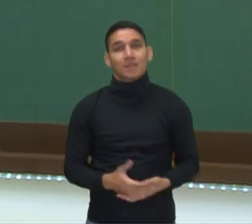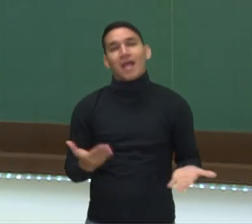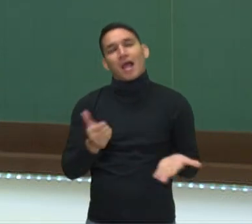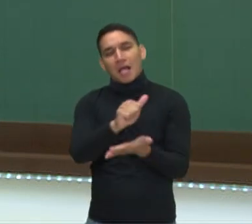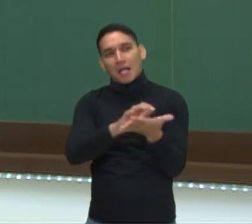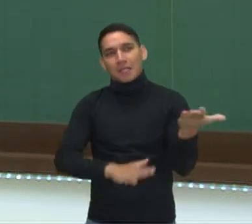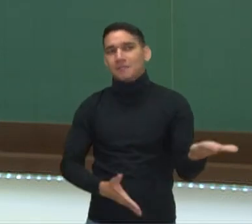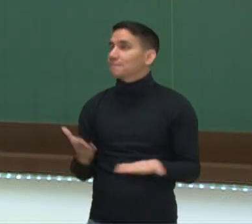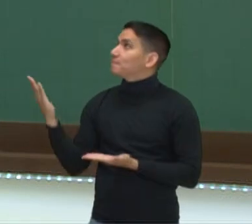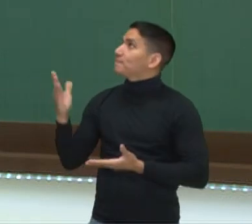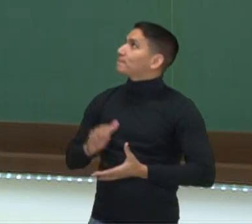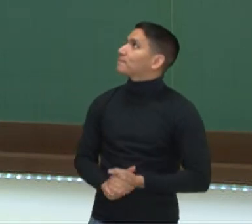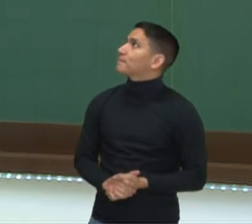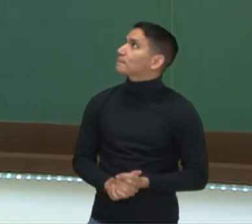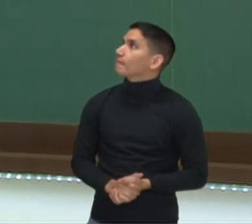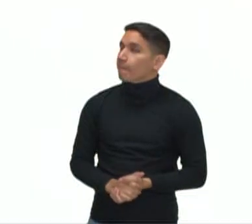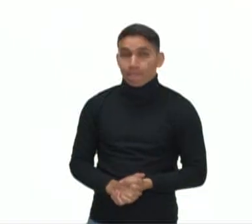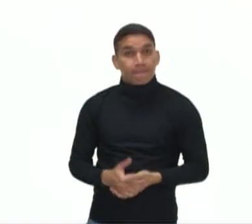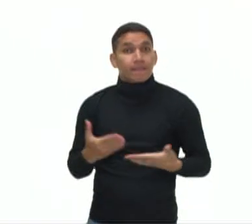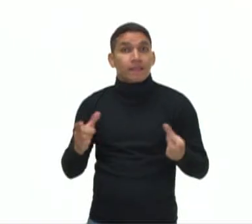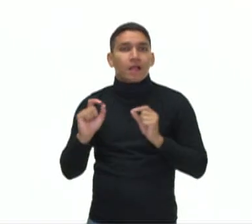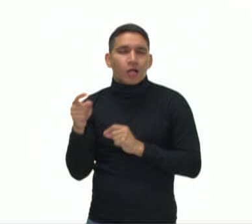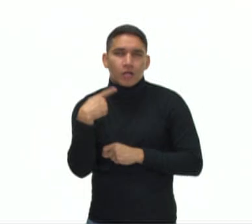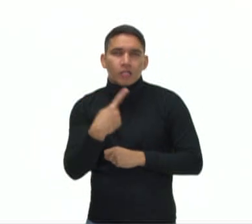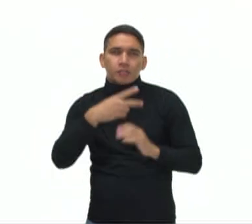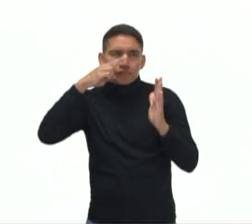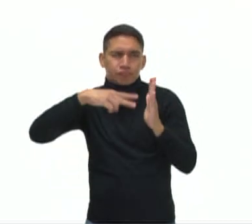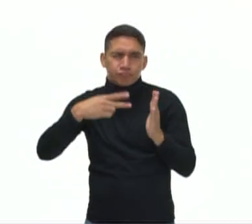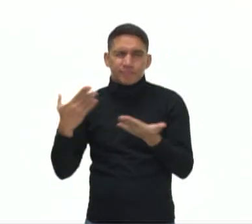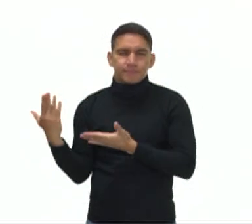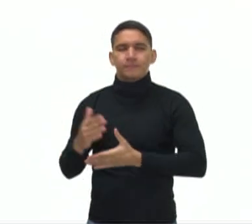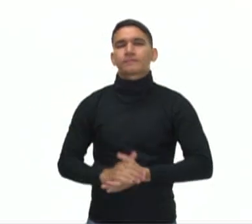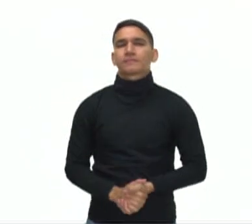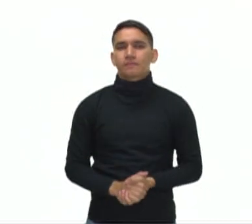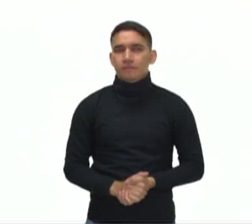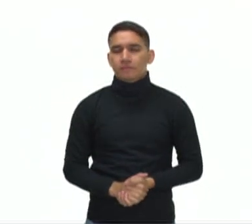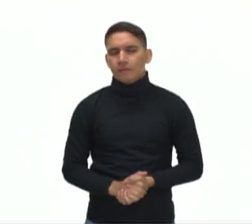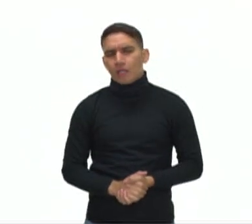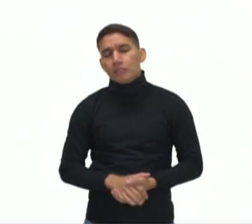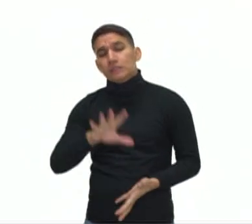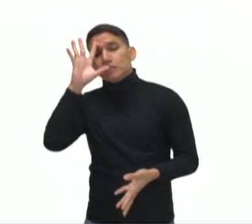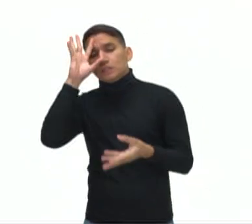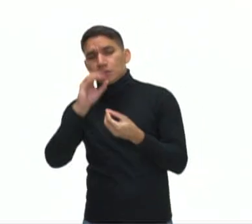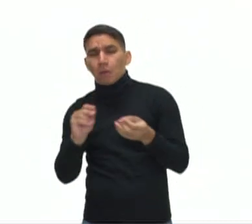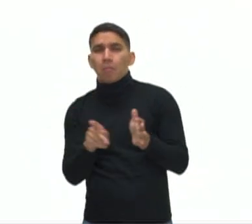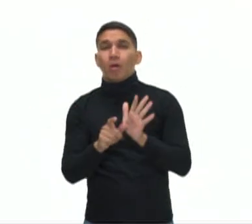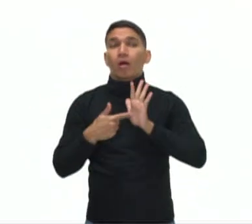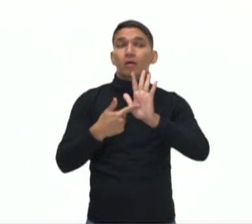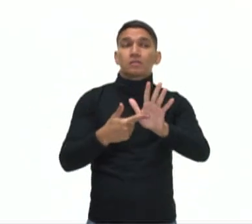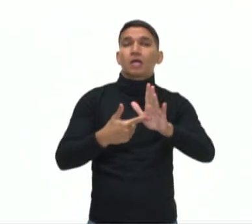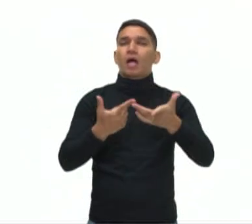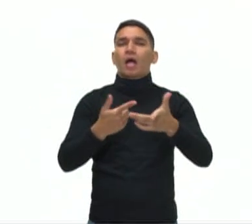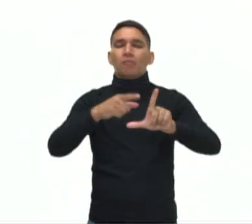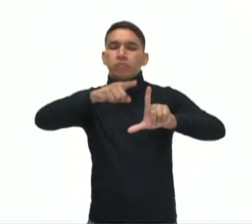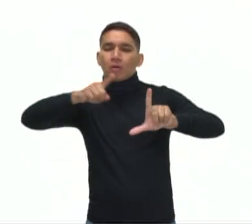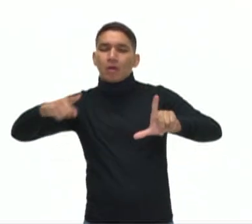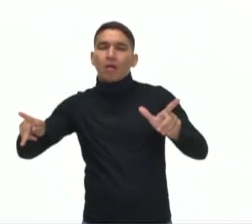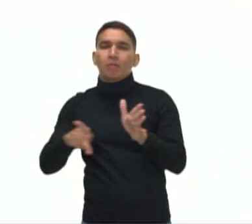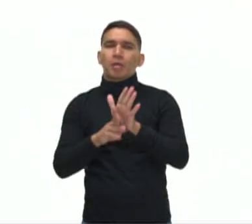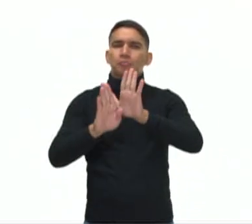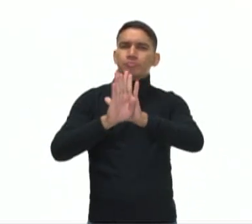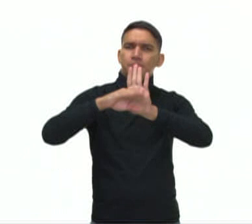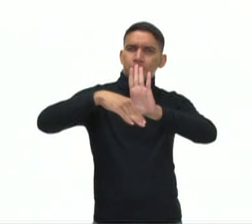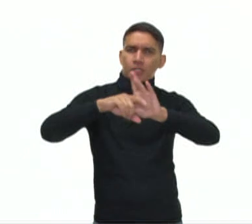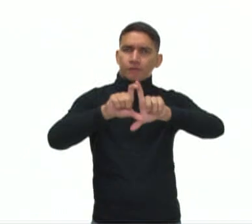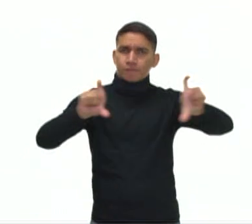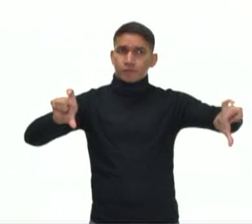para um exercício. Então, vamos fazer a leitura considerando a representação gráfica das funções quadráticas.